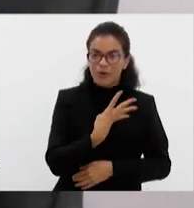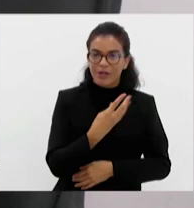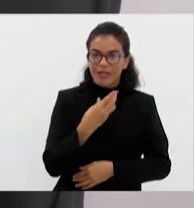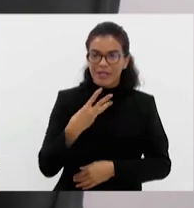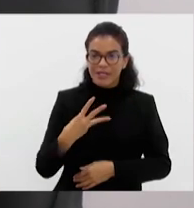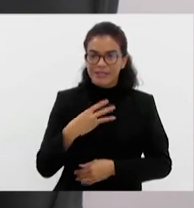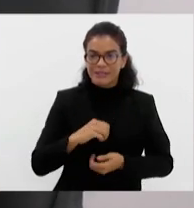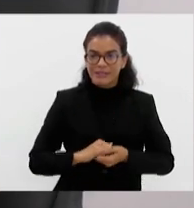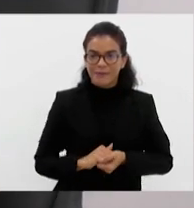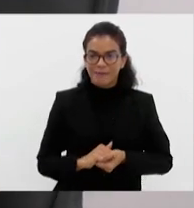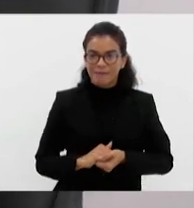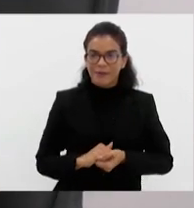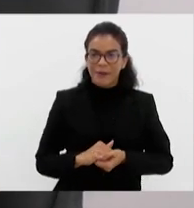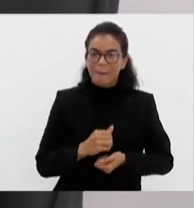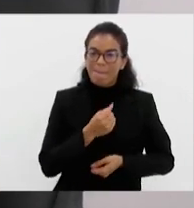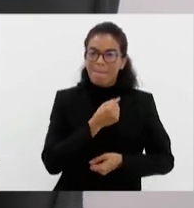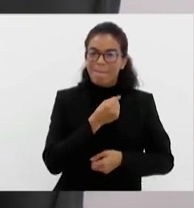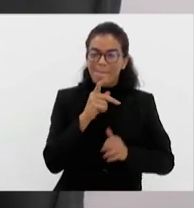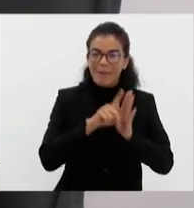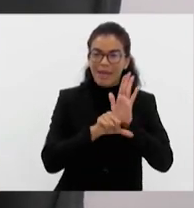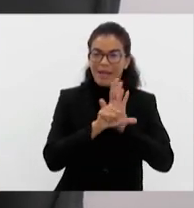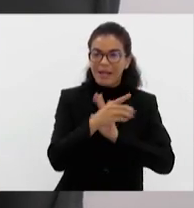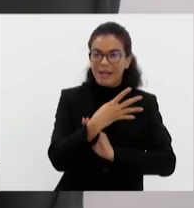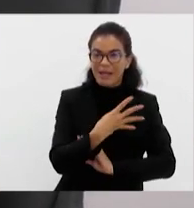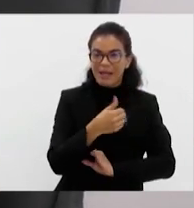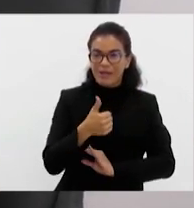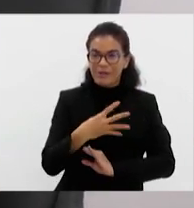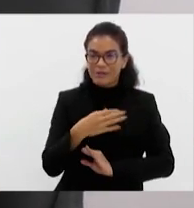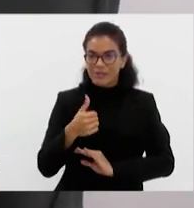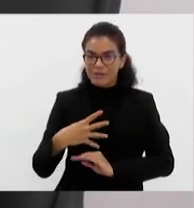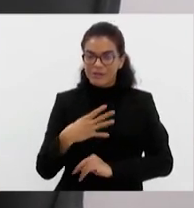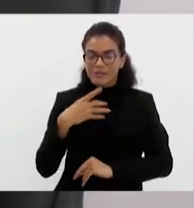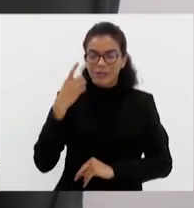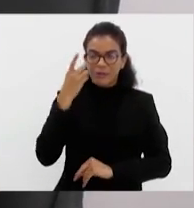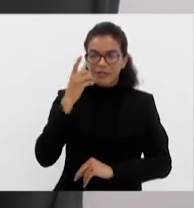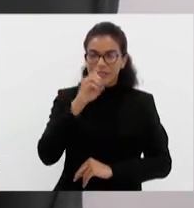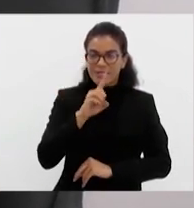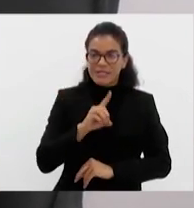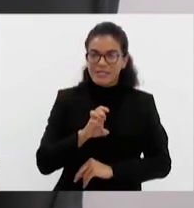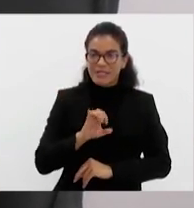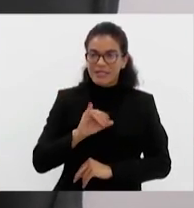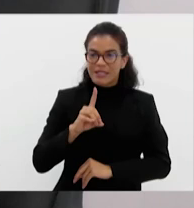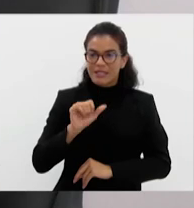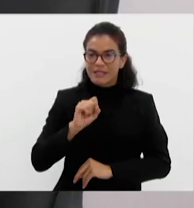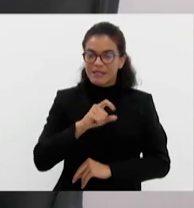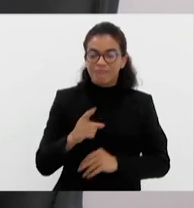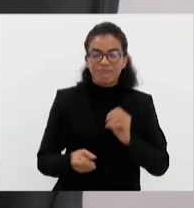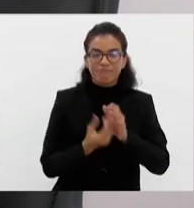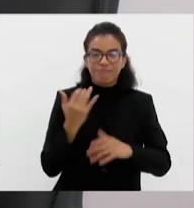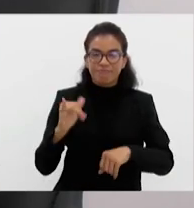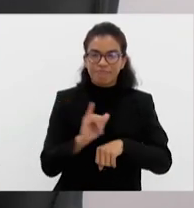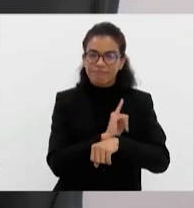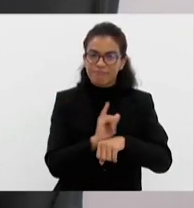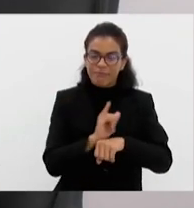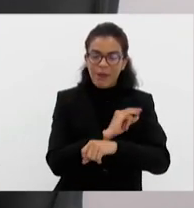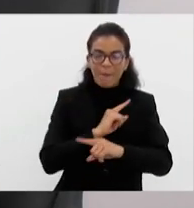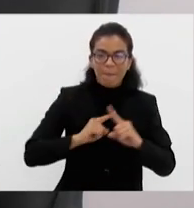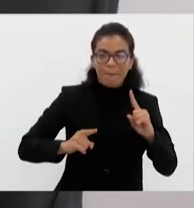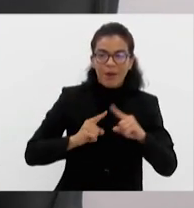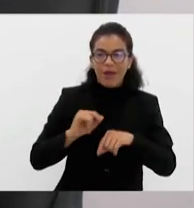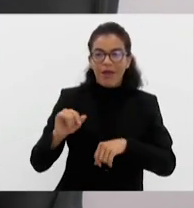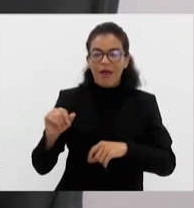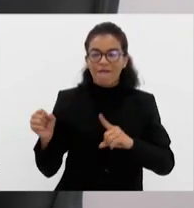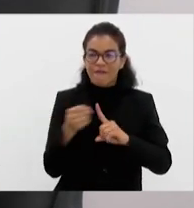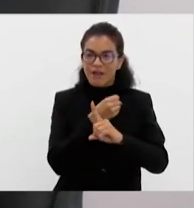pauta. PL 1414 de 23, de autoria da deputada Zeidan, que autoriza a criação de mecanismos para coibir a violência doméstica